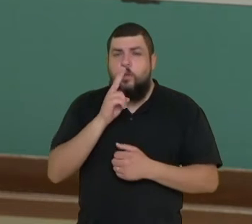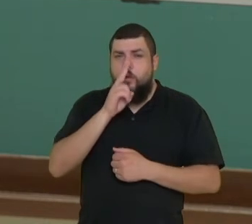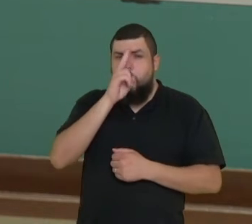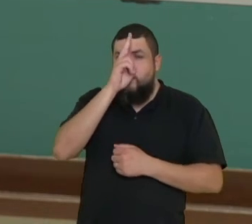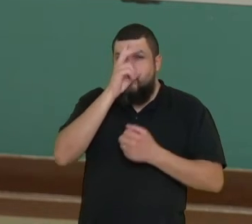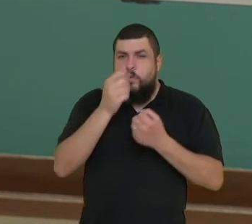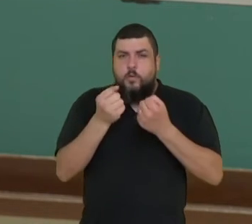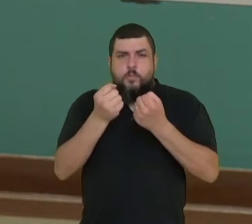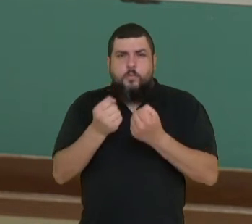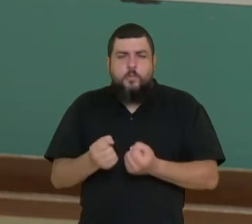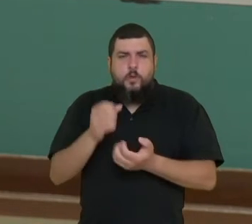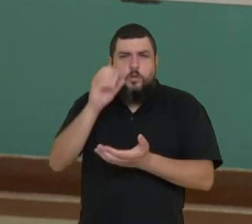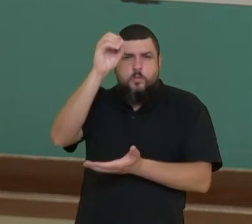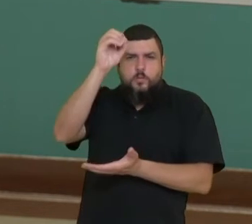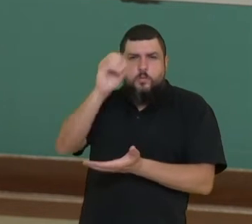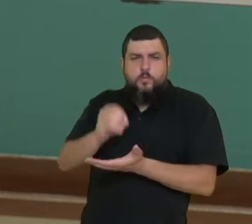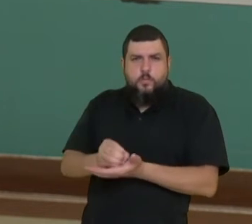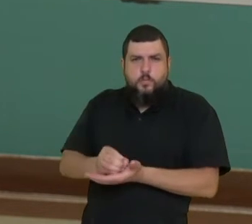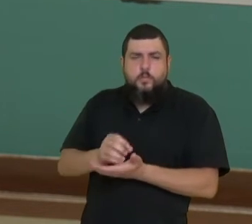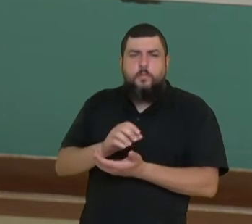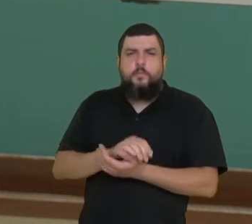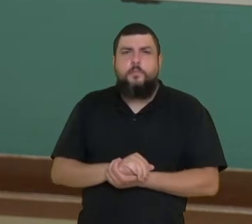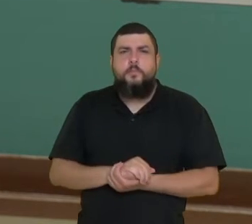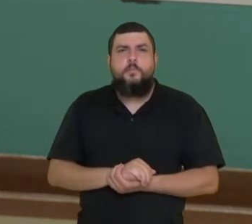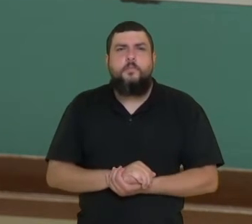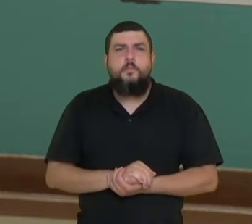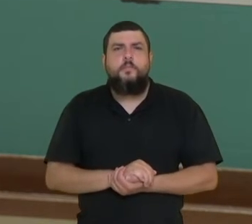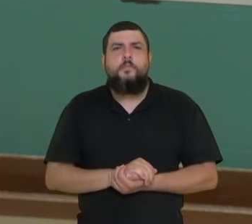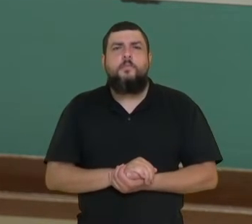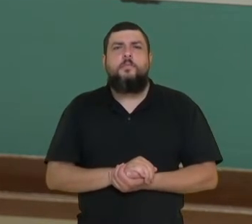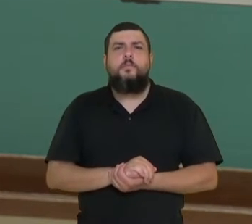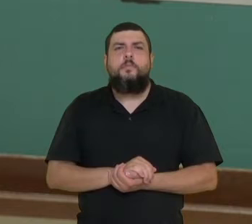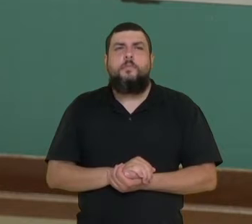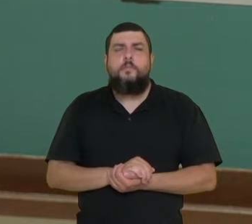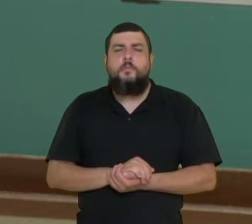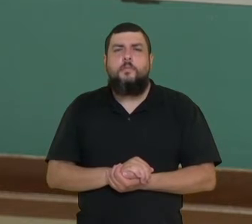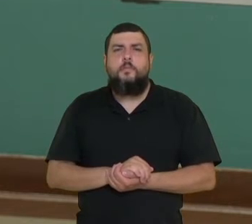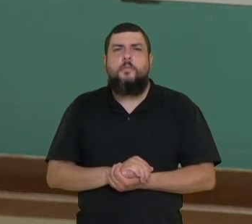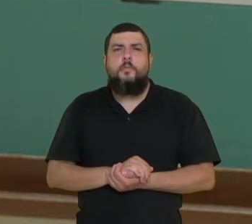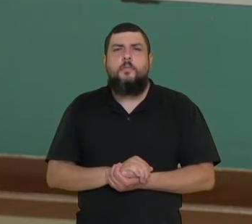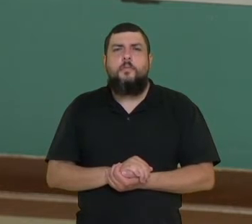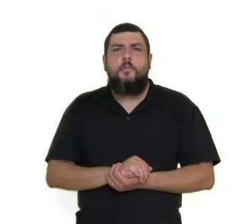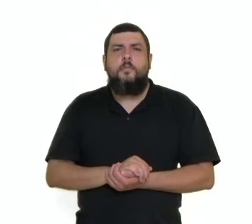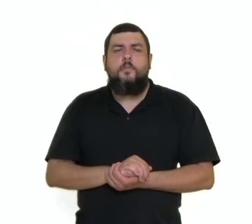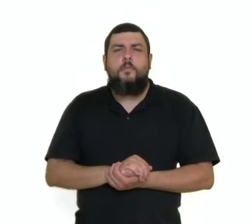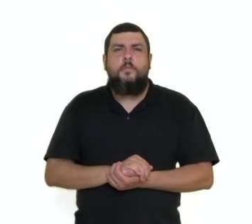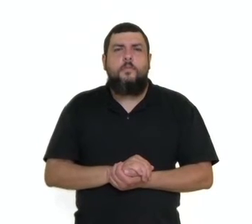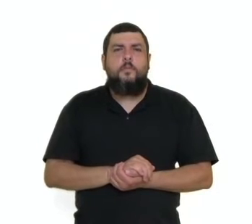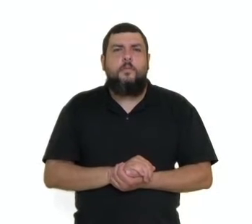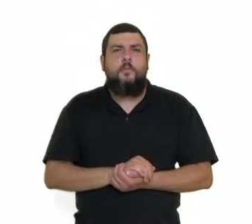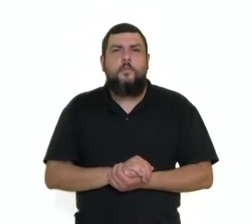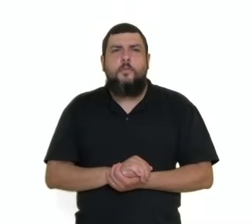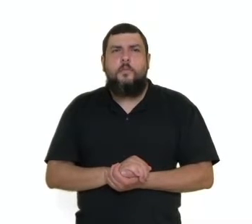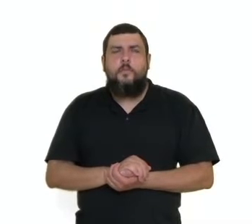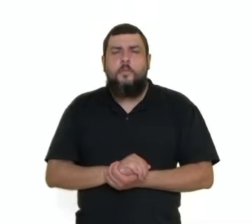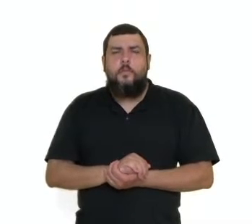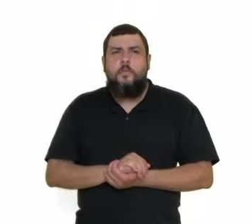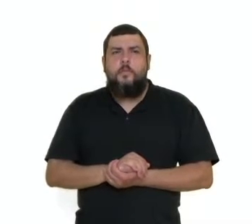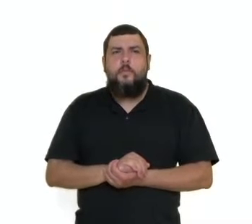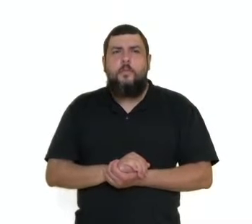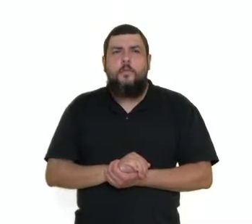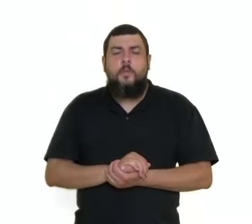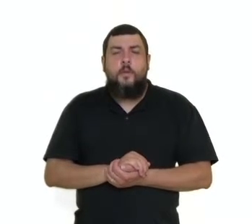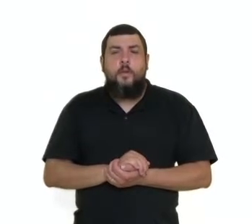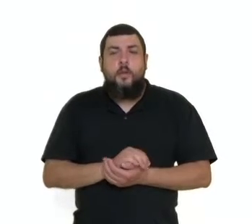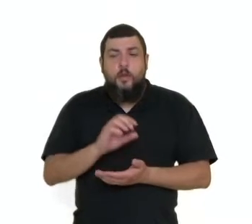né? O trabalho da força-peso durante a queda. Então, nós sabemos o seguinte, a massa desses caras aqui é